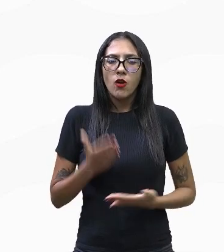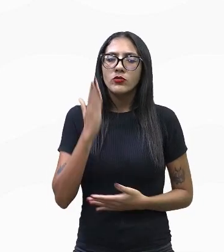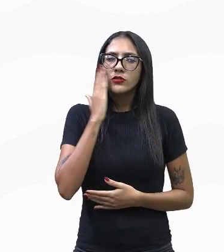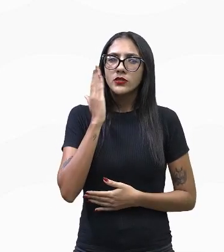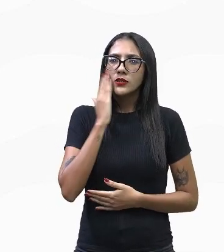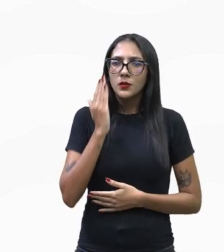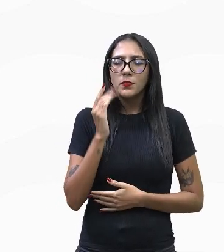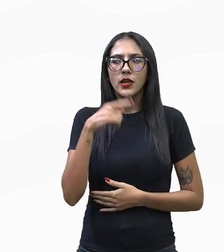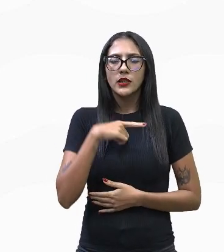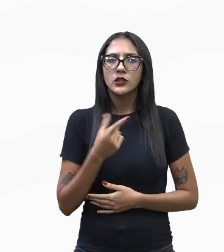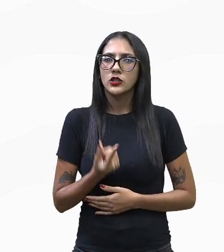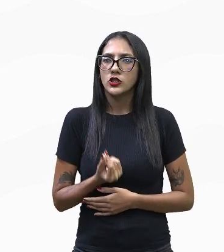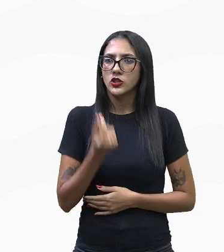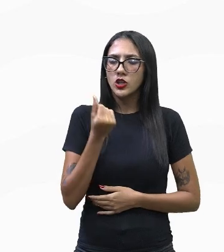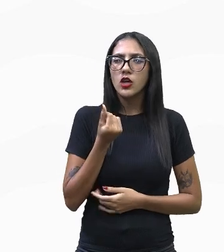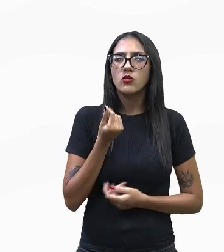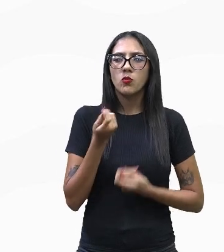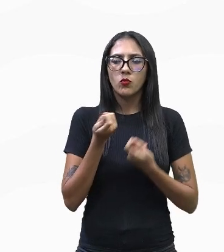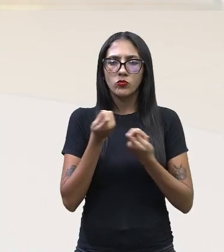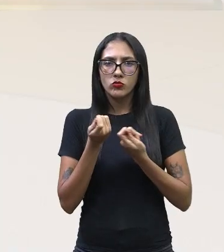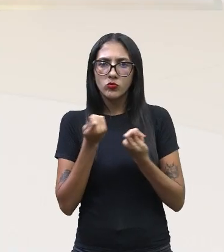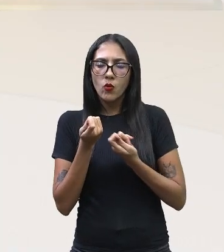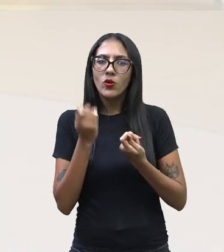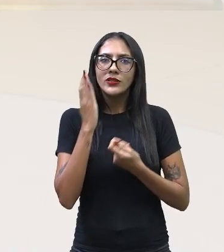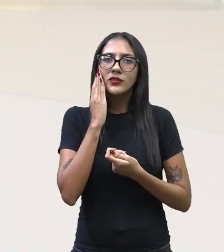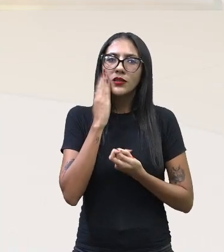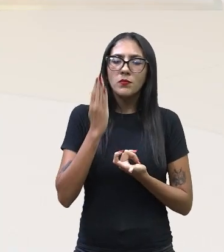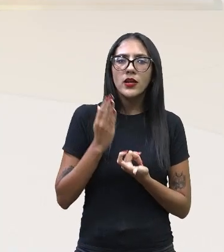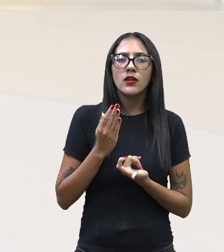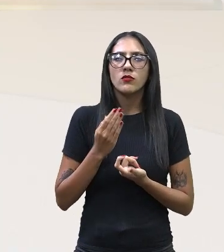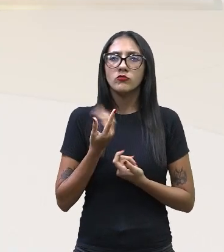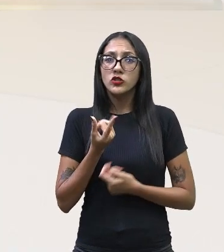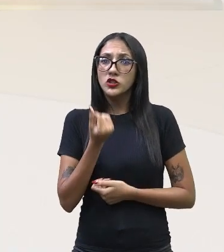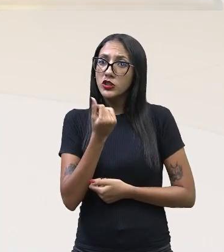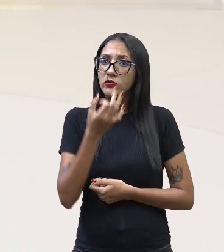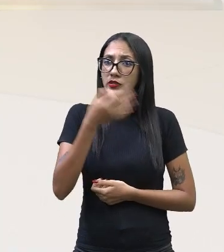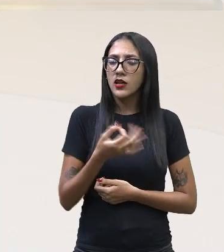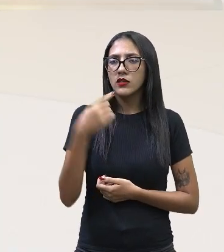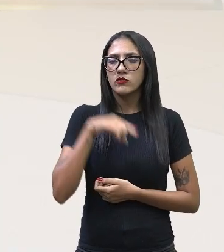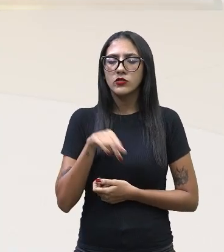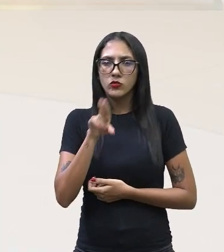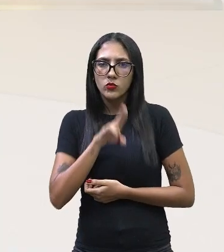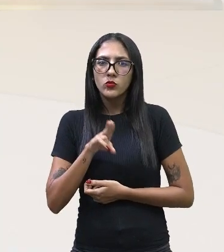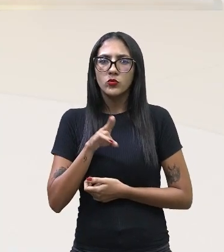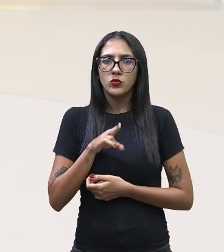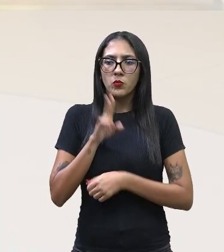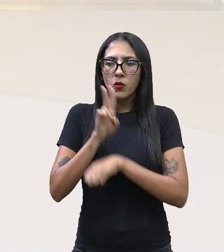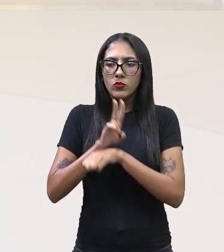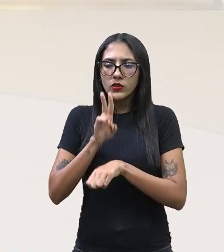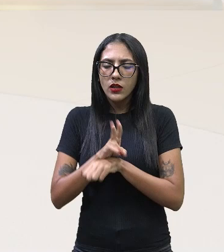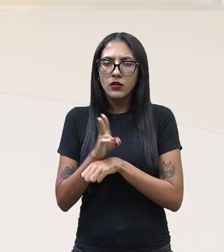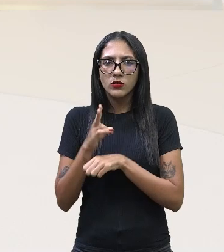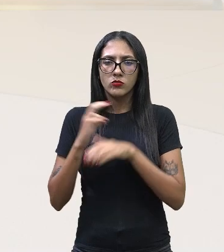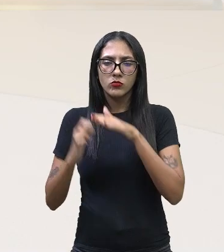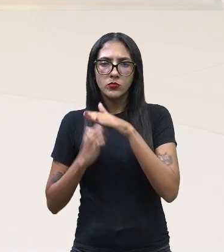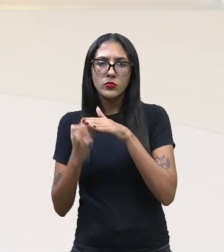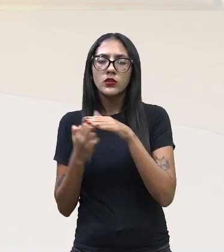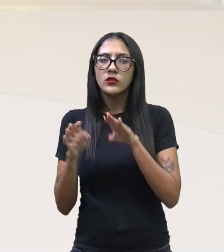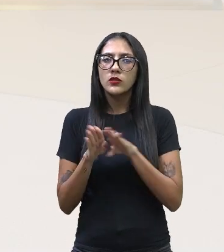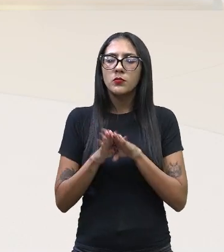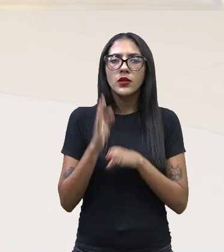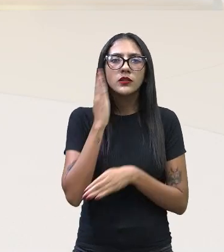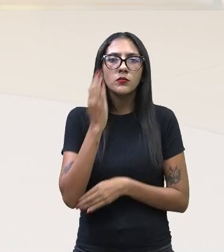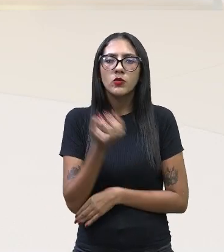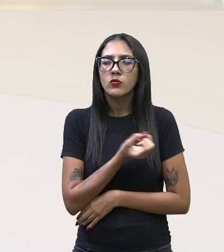está saindo, né? Quanto você está gastando ali para manter o seu empreendimento e quanto você está tendo de retorno é